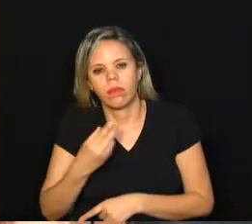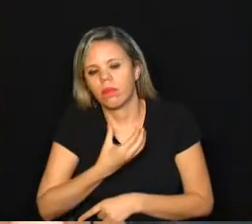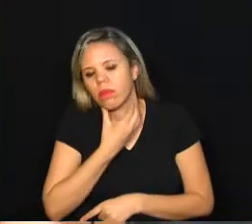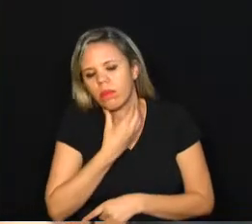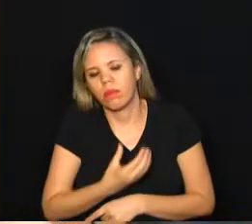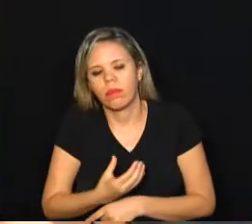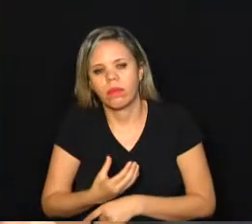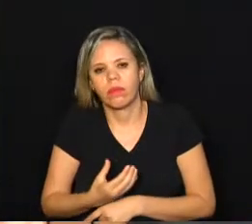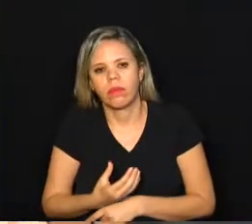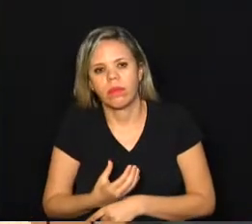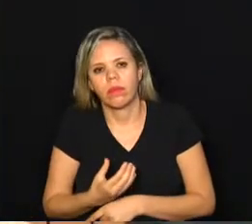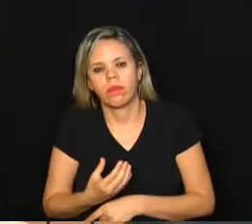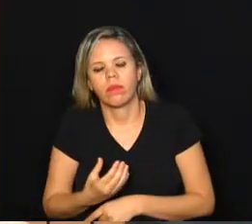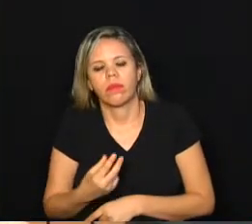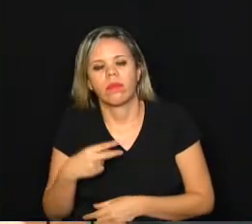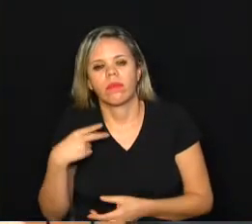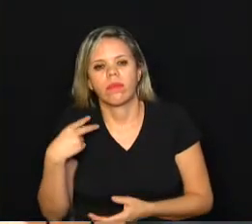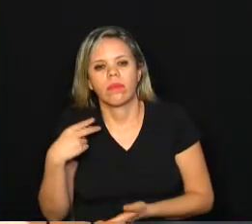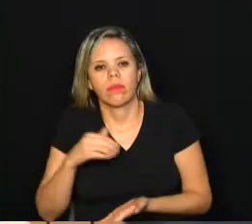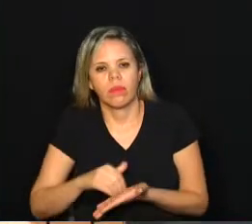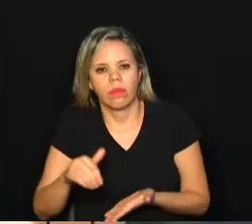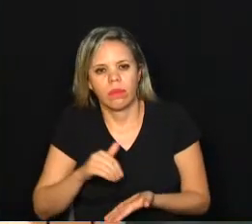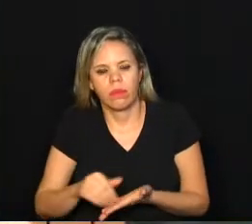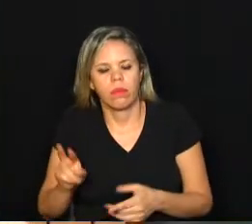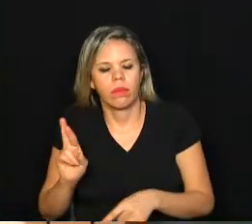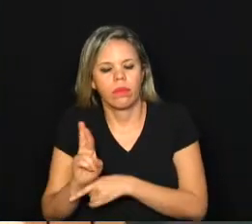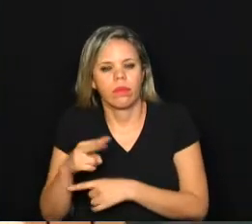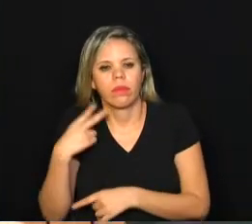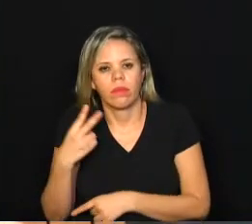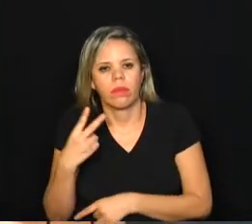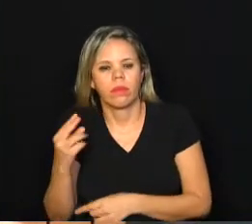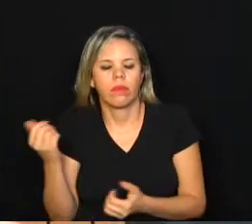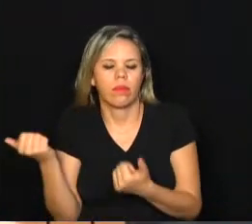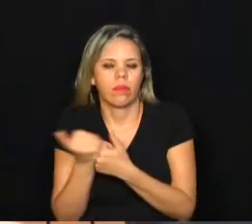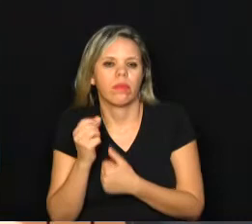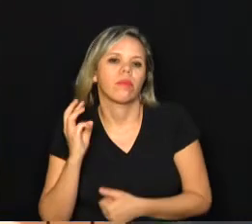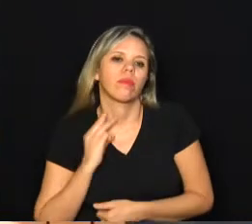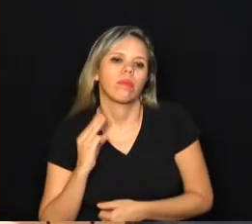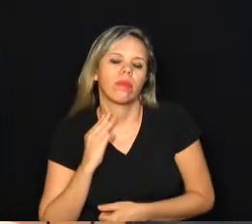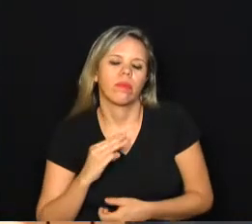Luiz, o Afonso, que representou o vereador Cecílio,